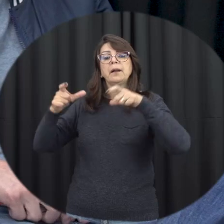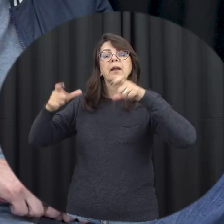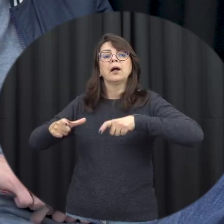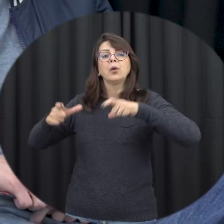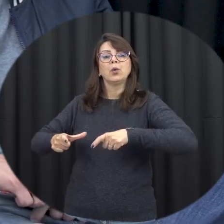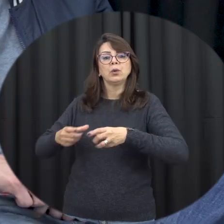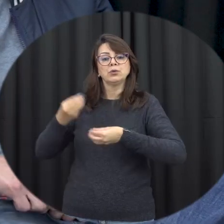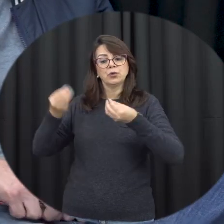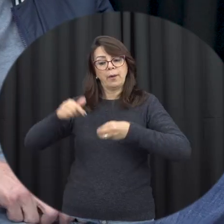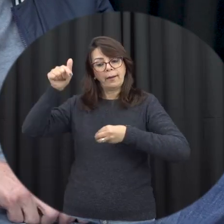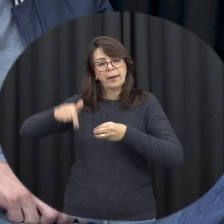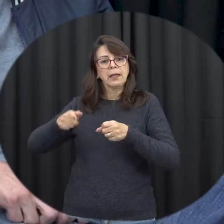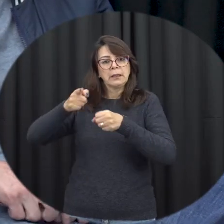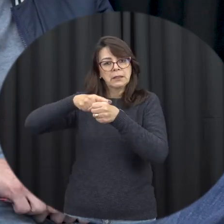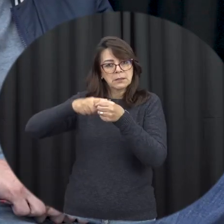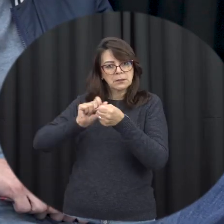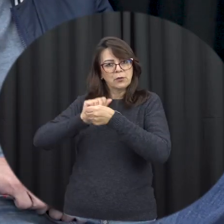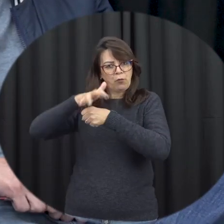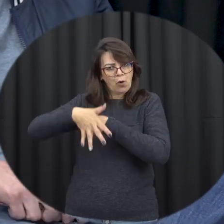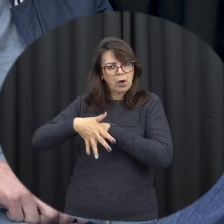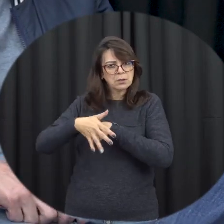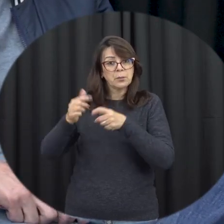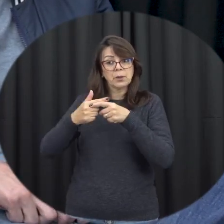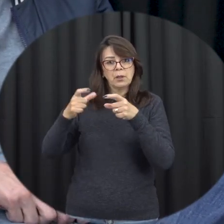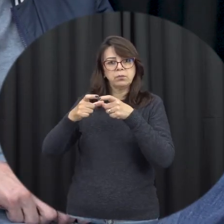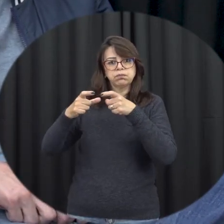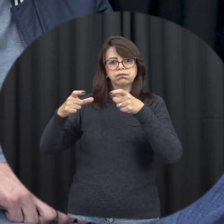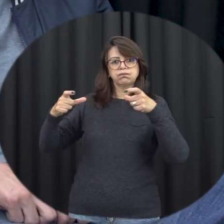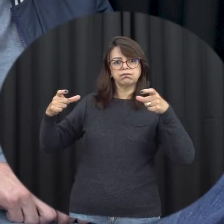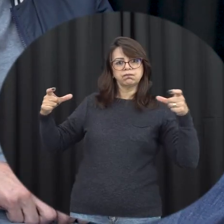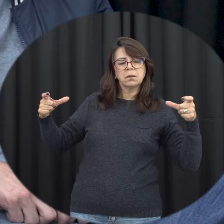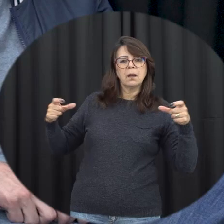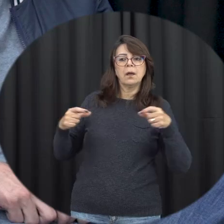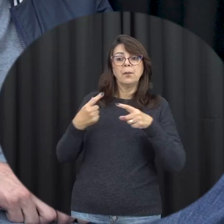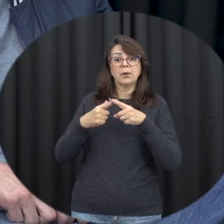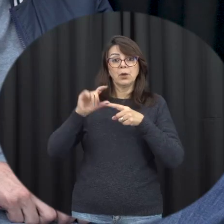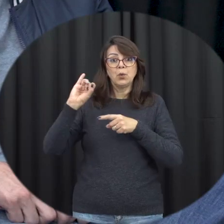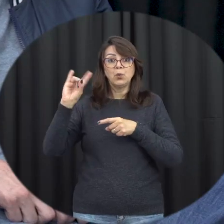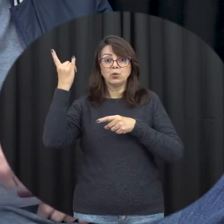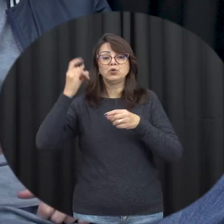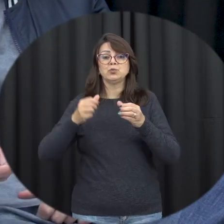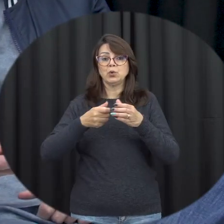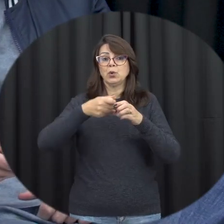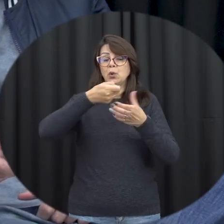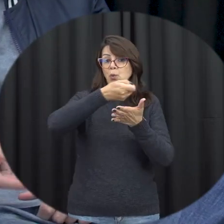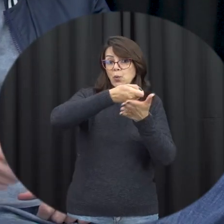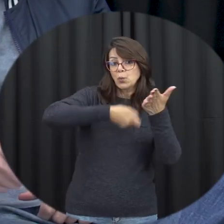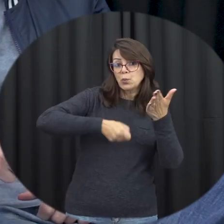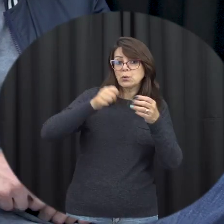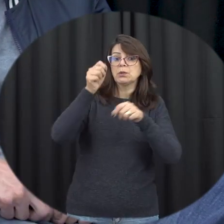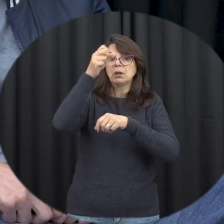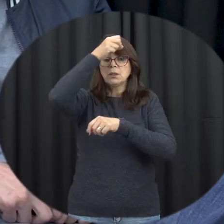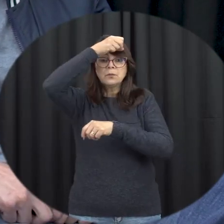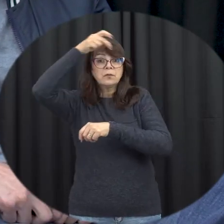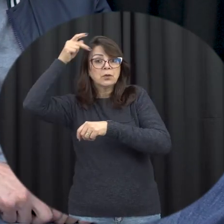aqui no município de Foz, avançou bastante essa questão, né? Até da absorção da própria prefeitura, que no último concurso abriu, né,